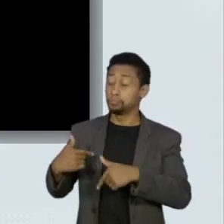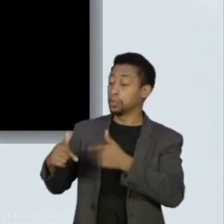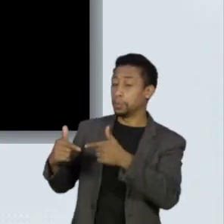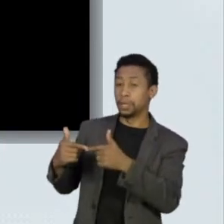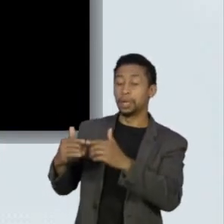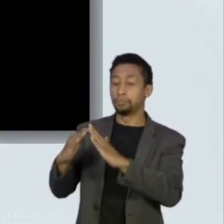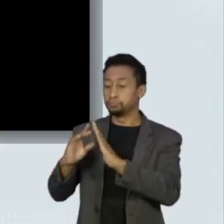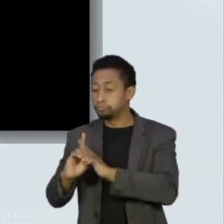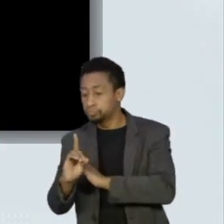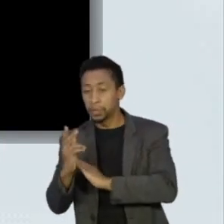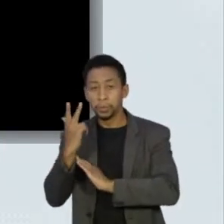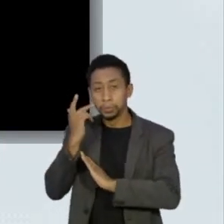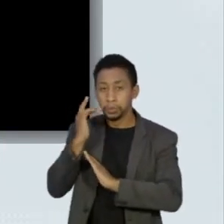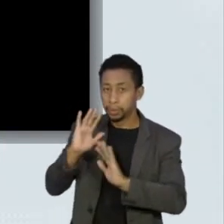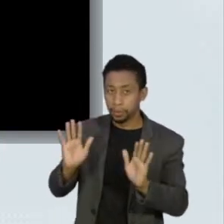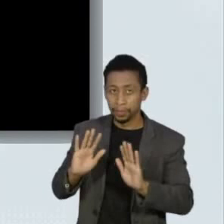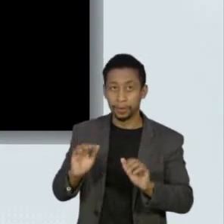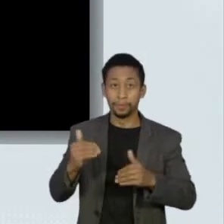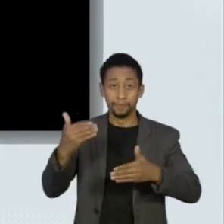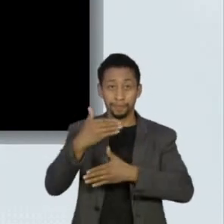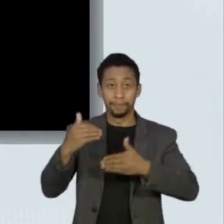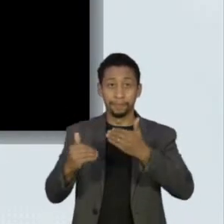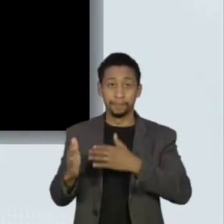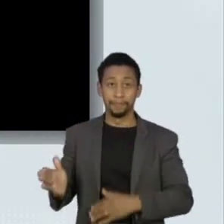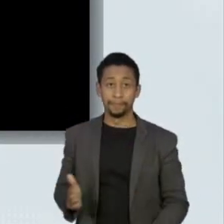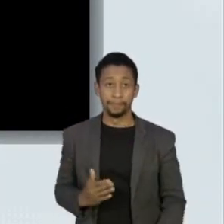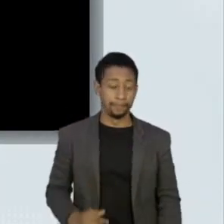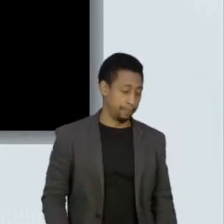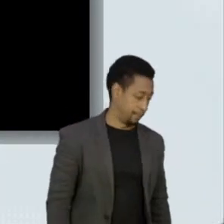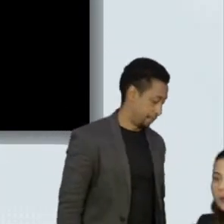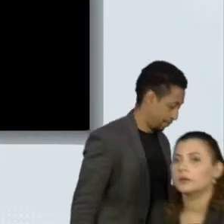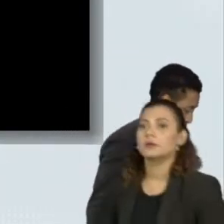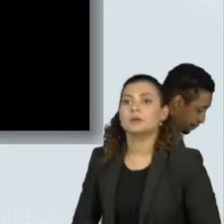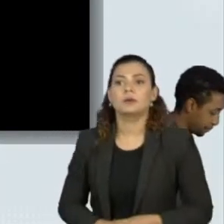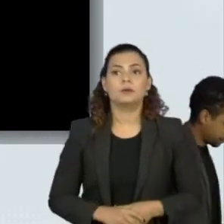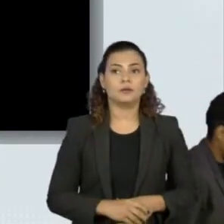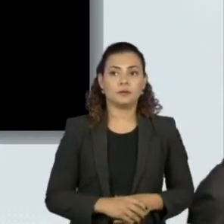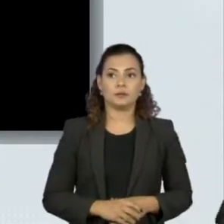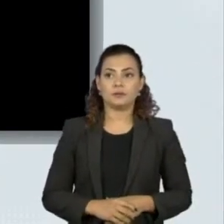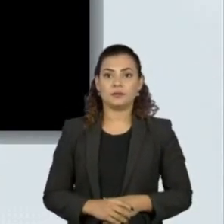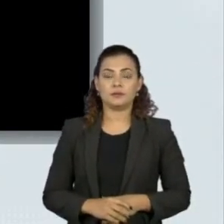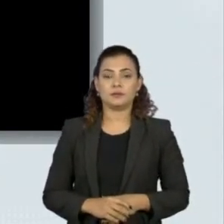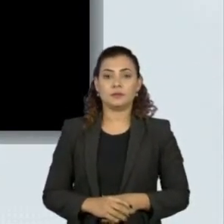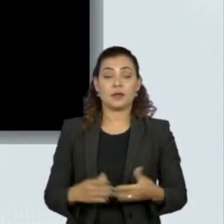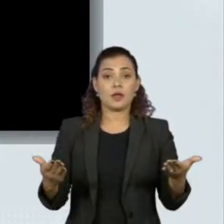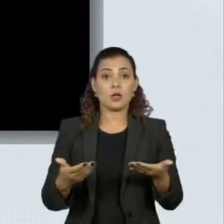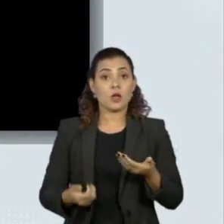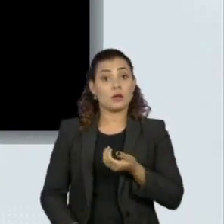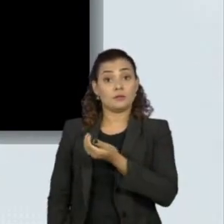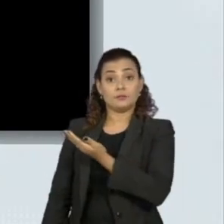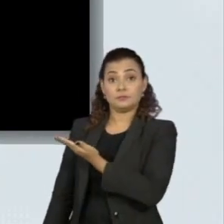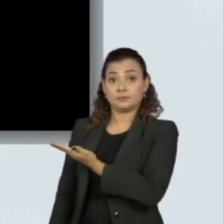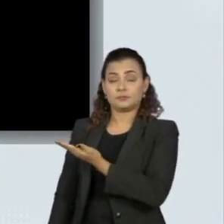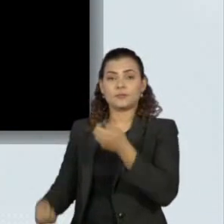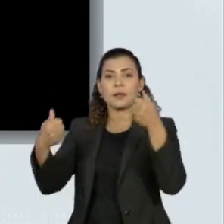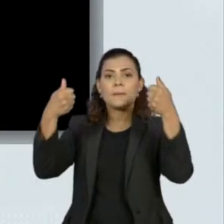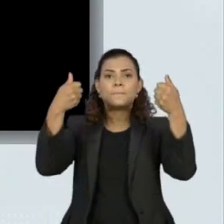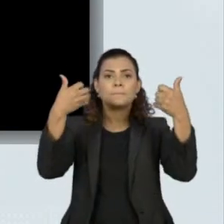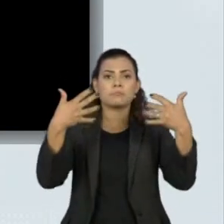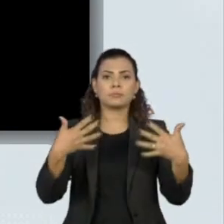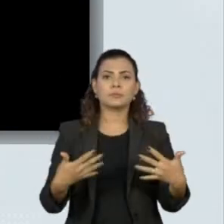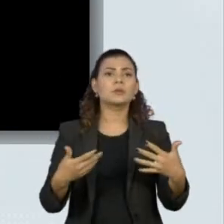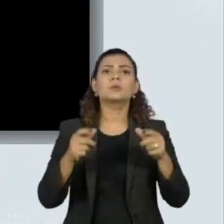dos participantes. Próximo slide, por favor. Aqui estão descritas as frequências das